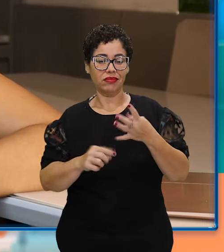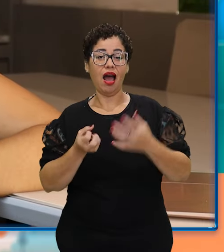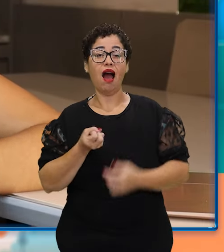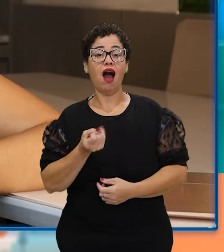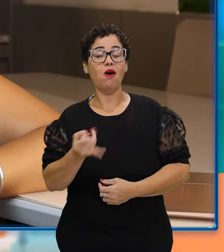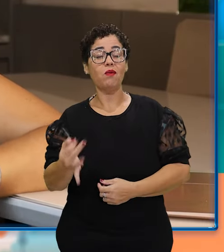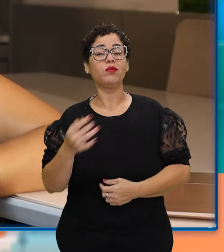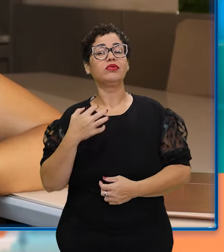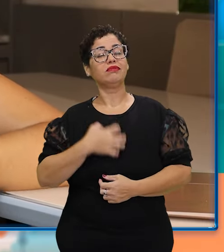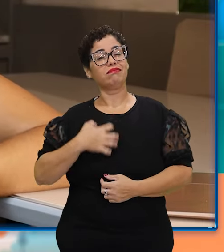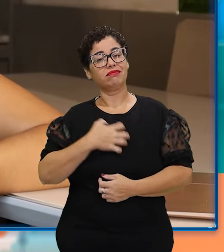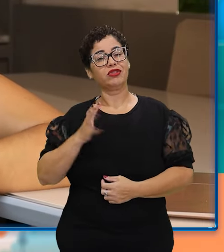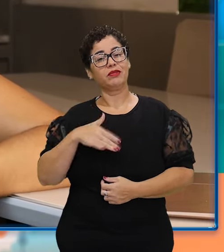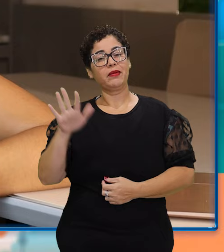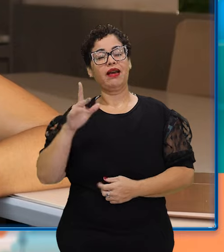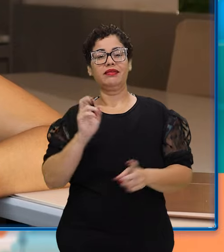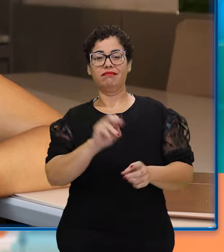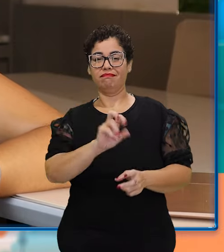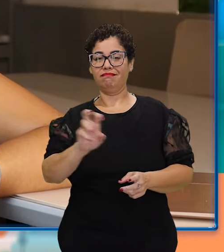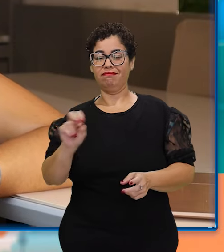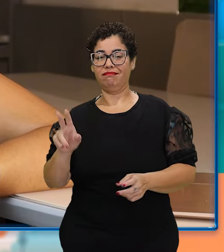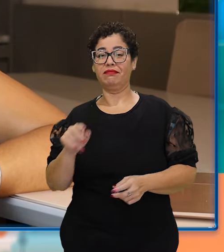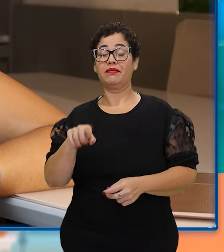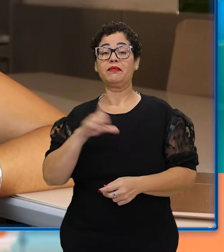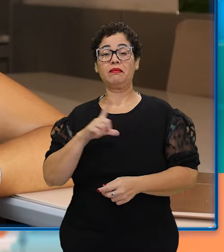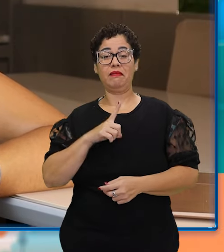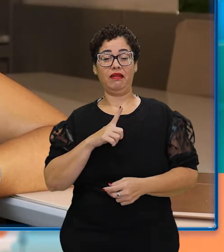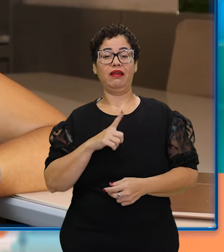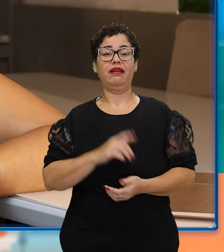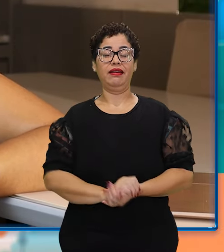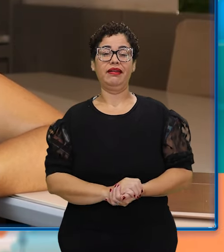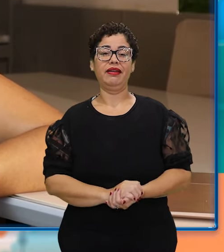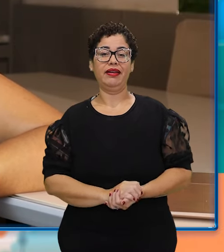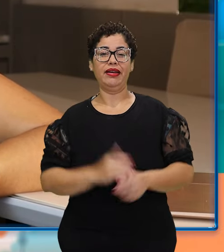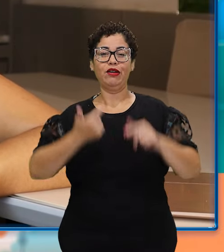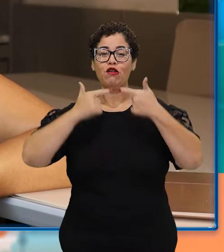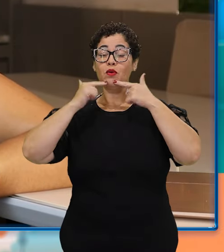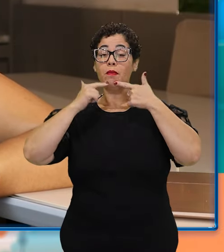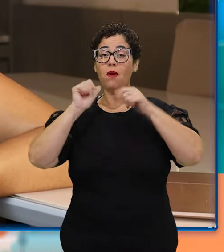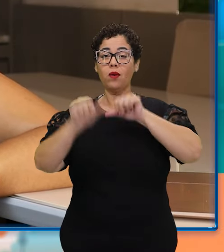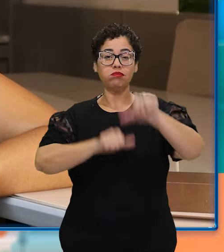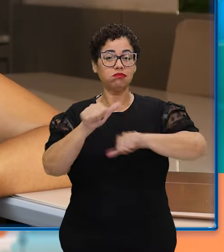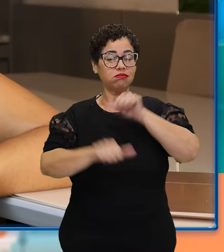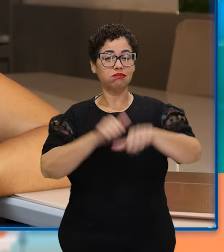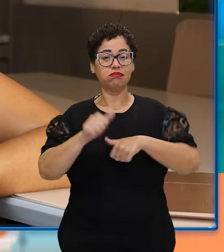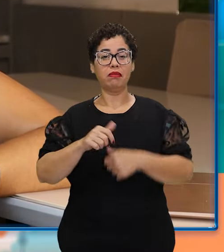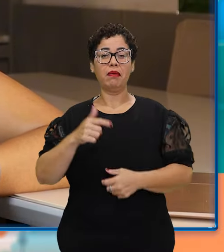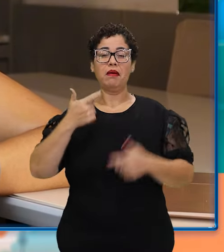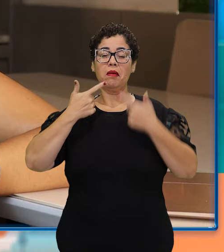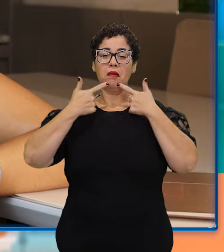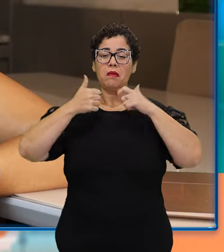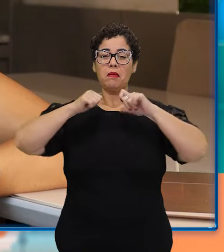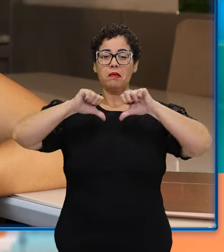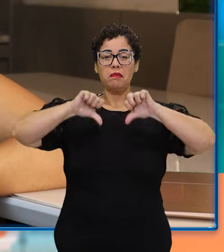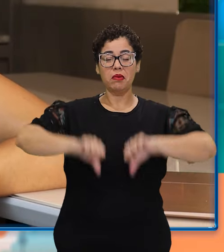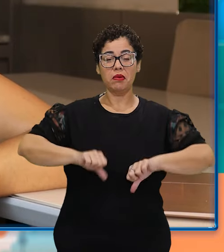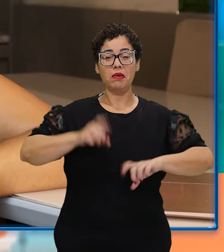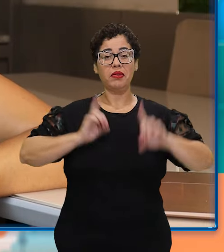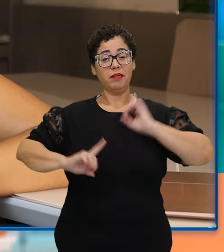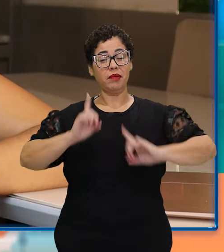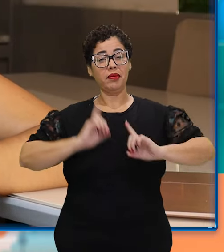dos sinais e dos sintomas mais comuns, que incluem as alterações de humor, ou seja, um humor mais deprimido,